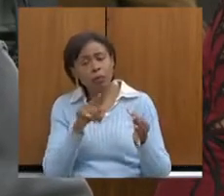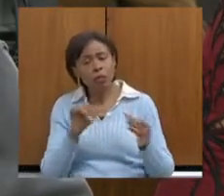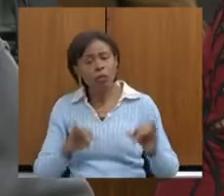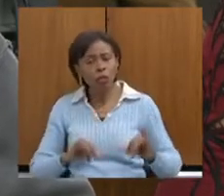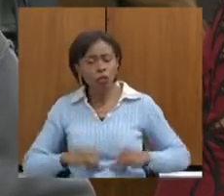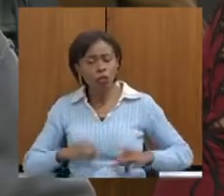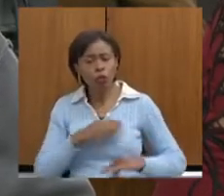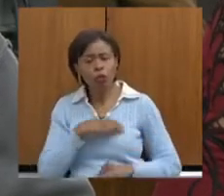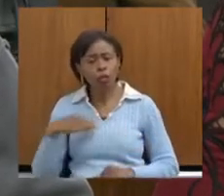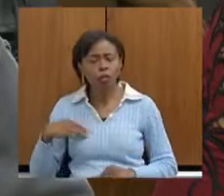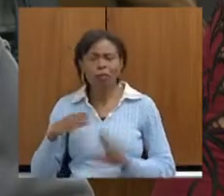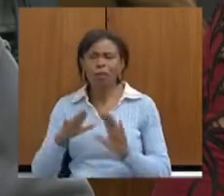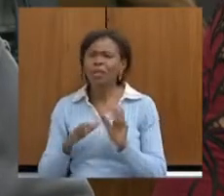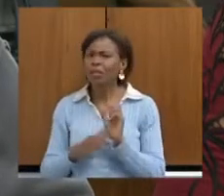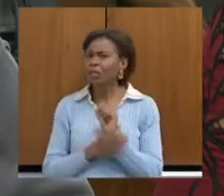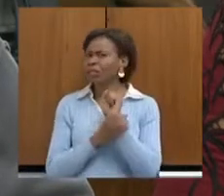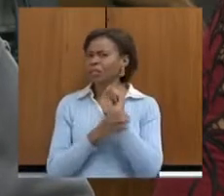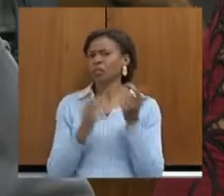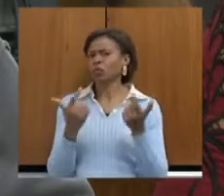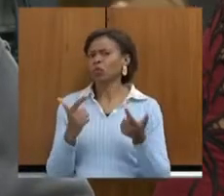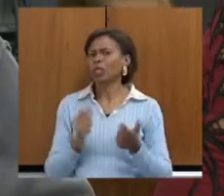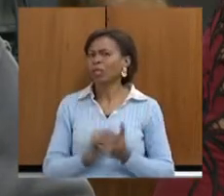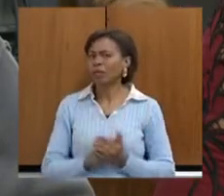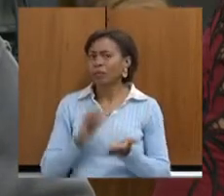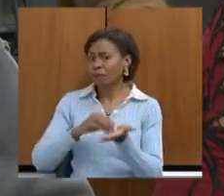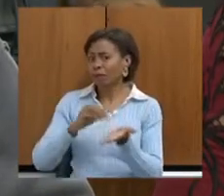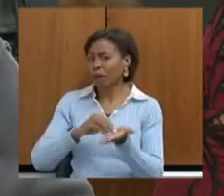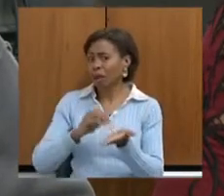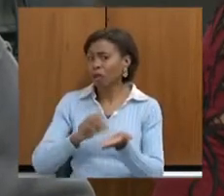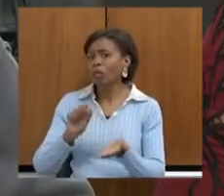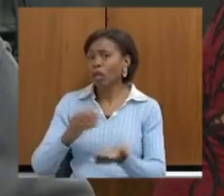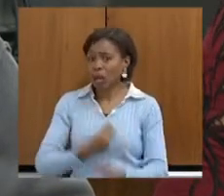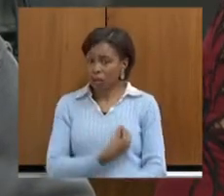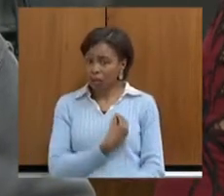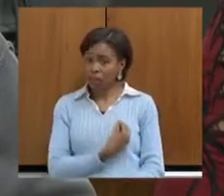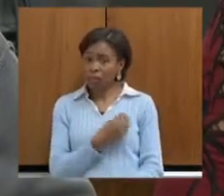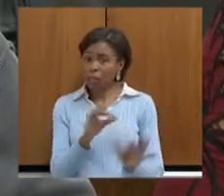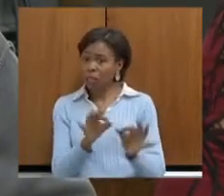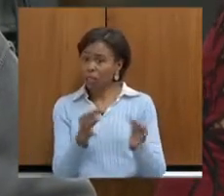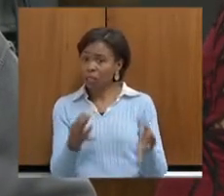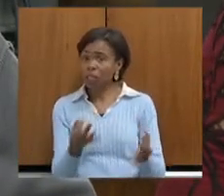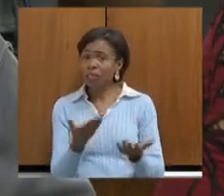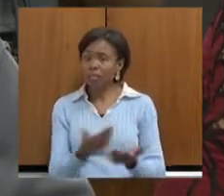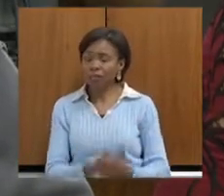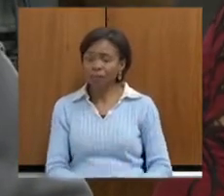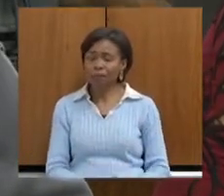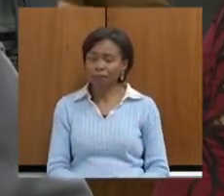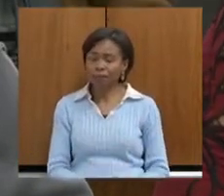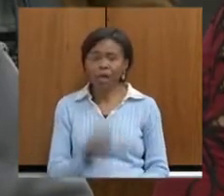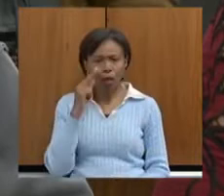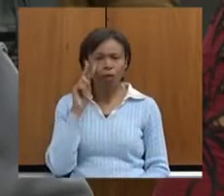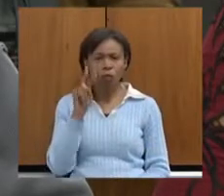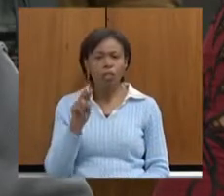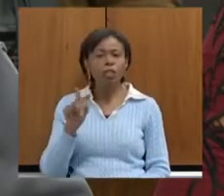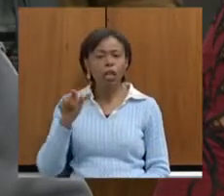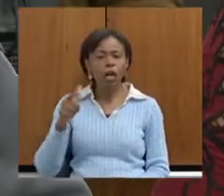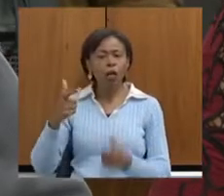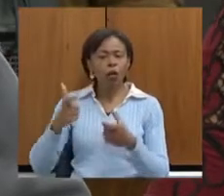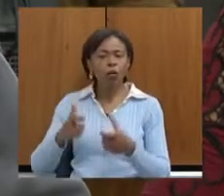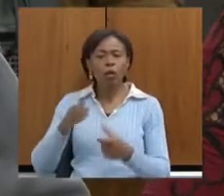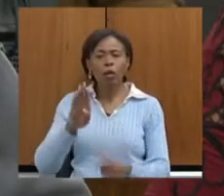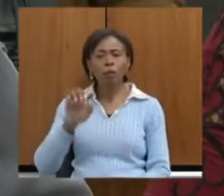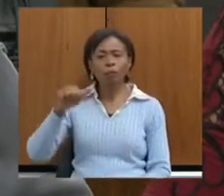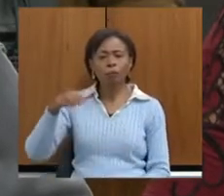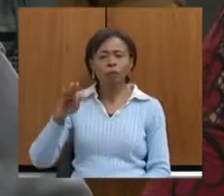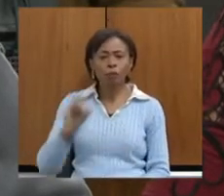né é vida simples da vida acordado umas o que que ele tá sendo garantido é justamente nessa reparação